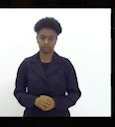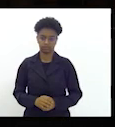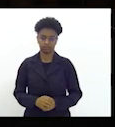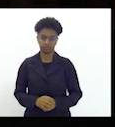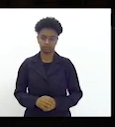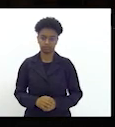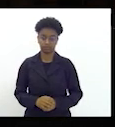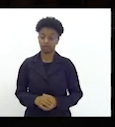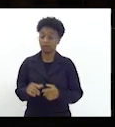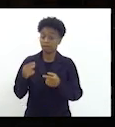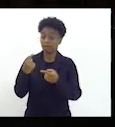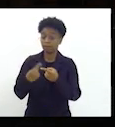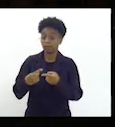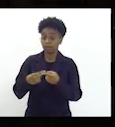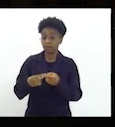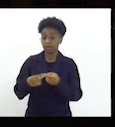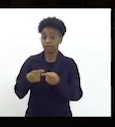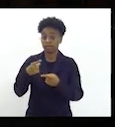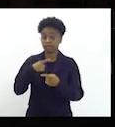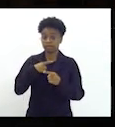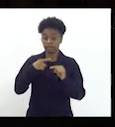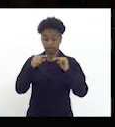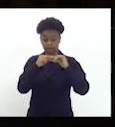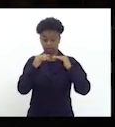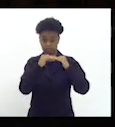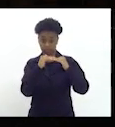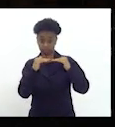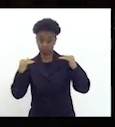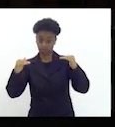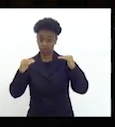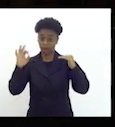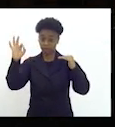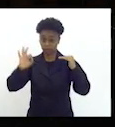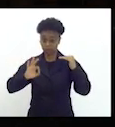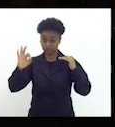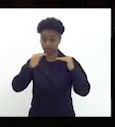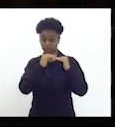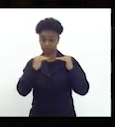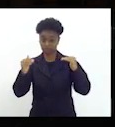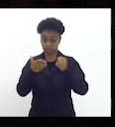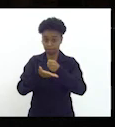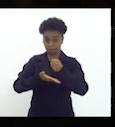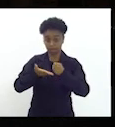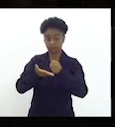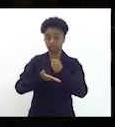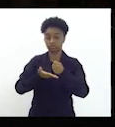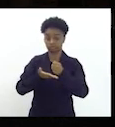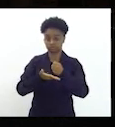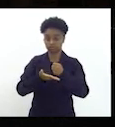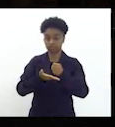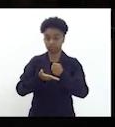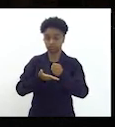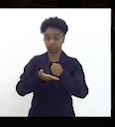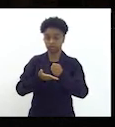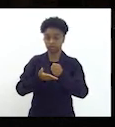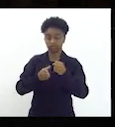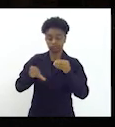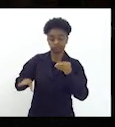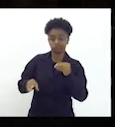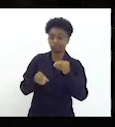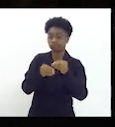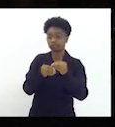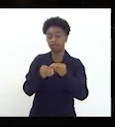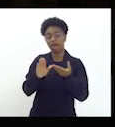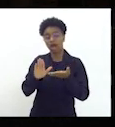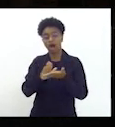porque é definida uma alíquota Isto é um percentual que incide sobre